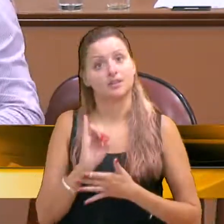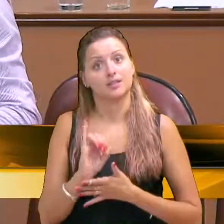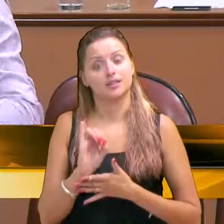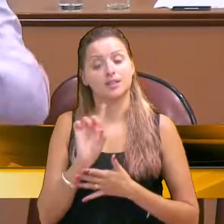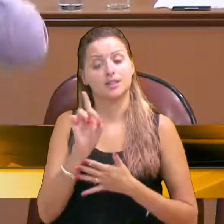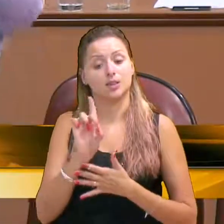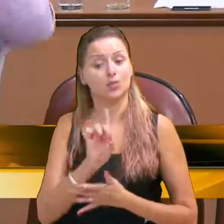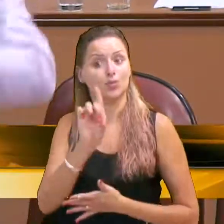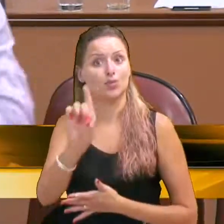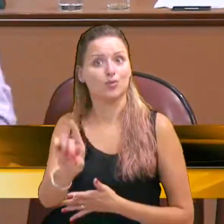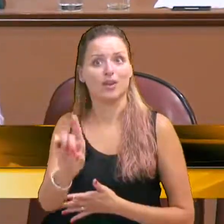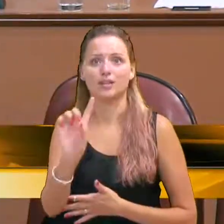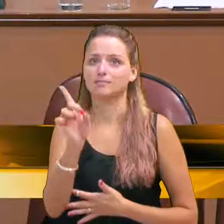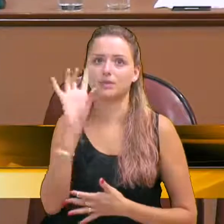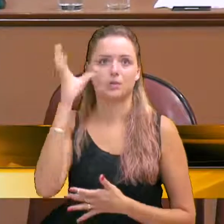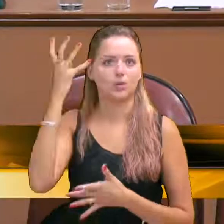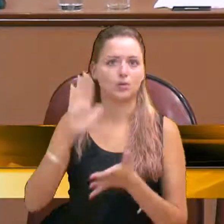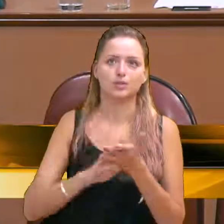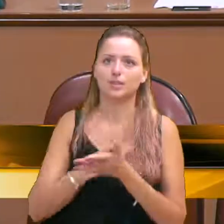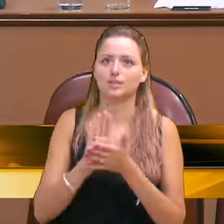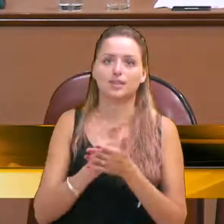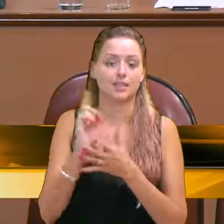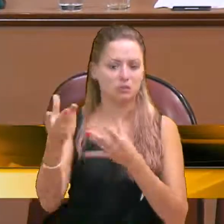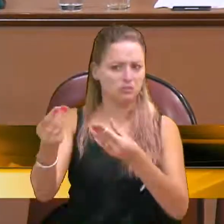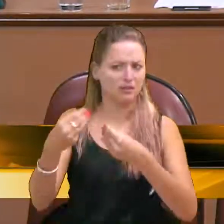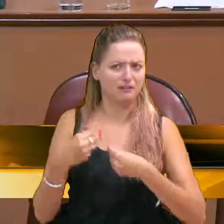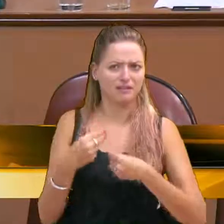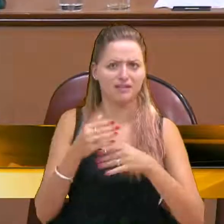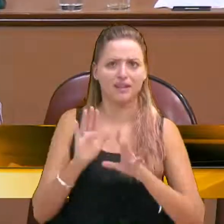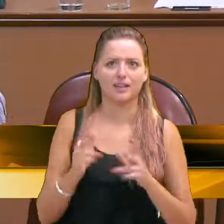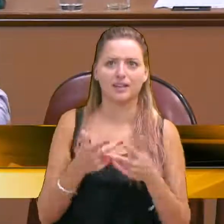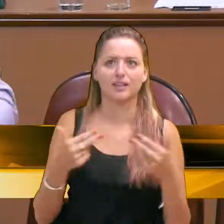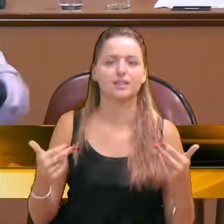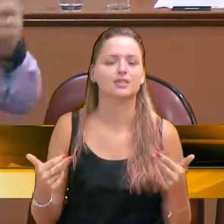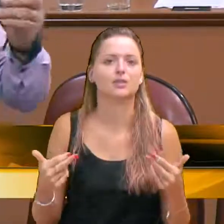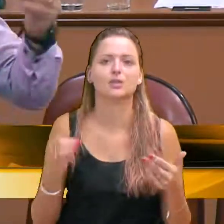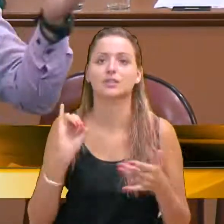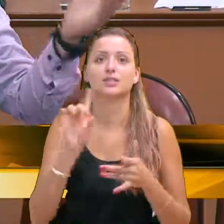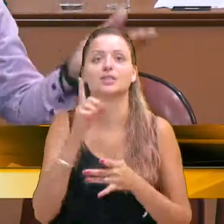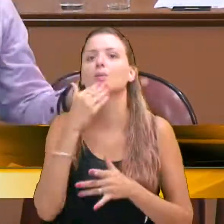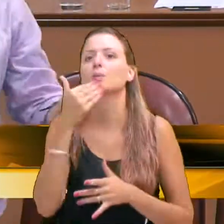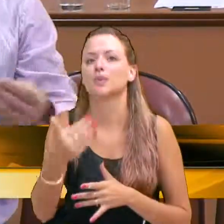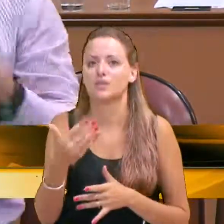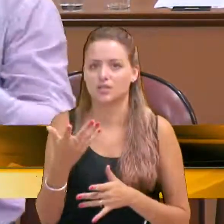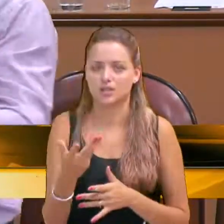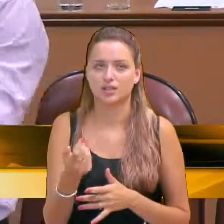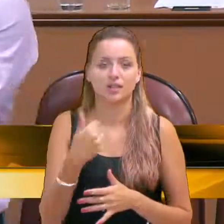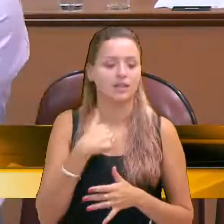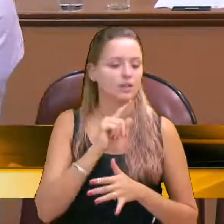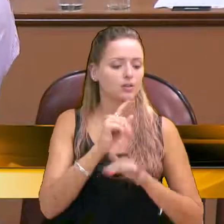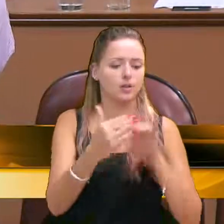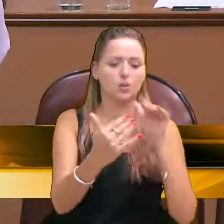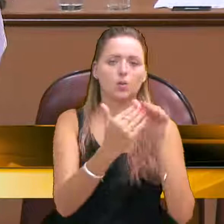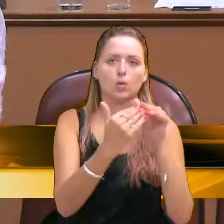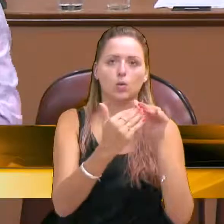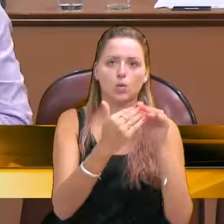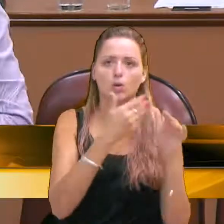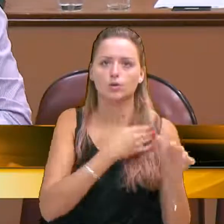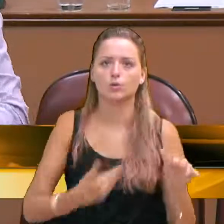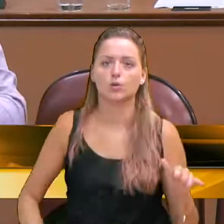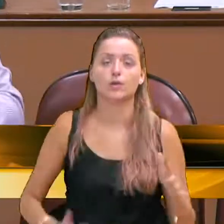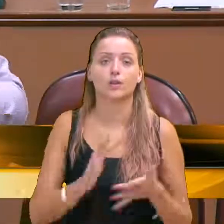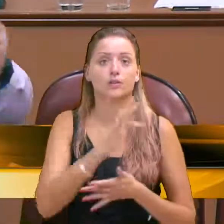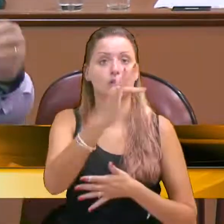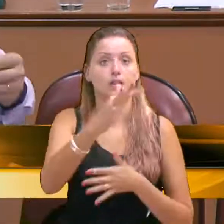não vem, o santo maior não baixa aqui de graça. Então, mesmo não concordando com os governos federais e